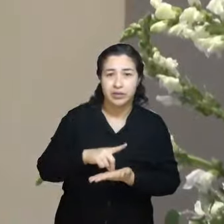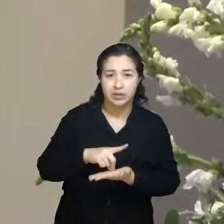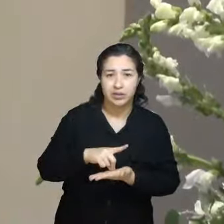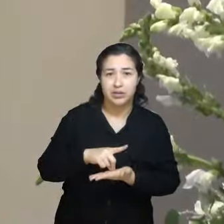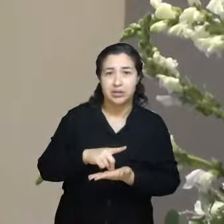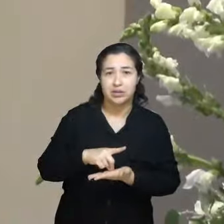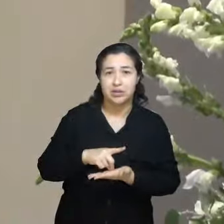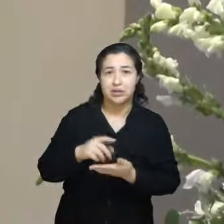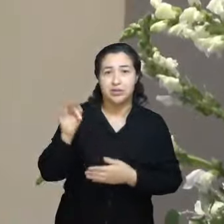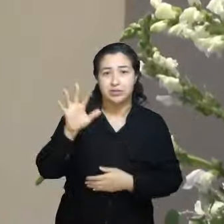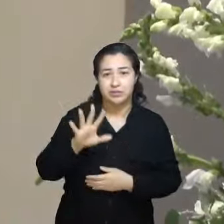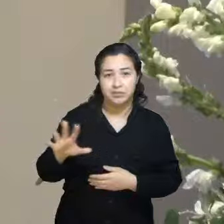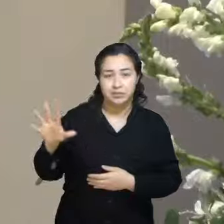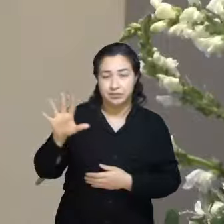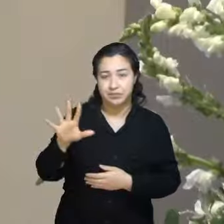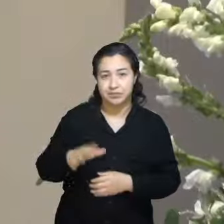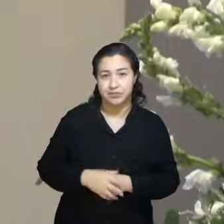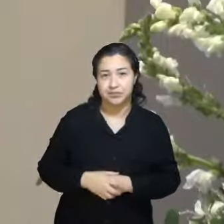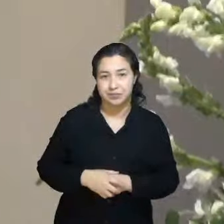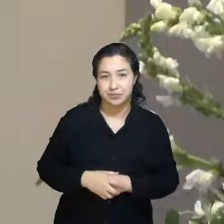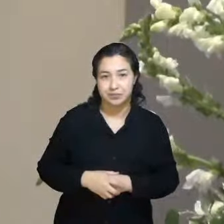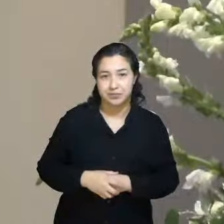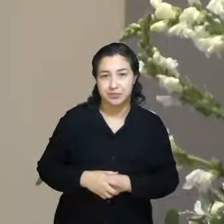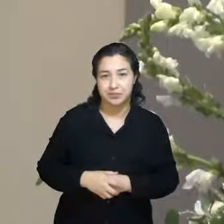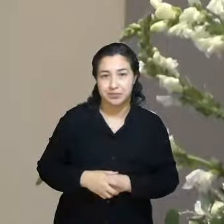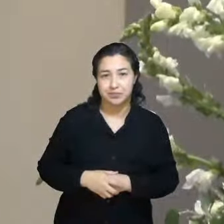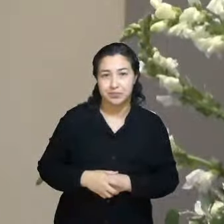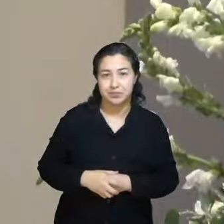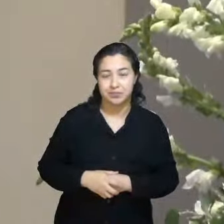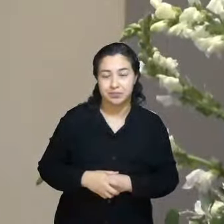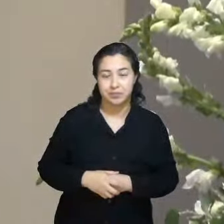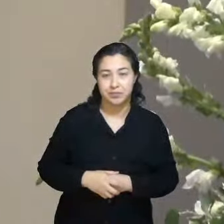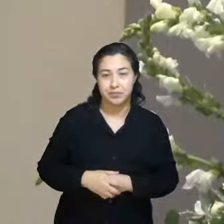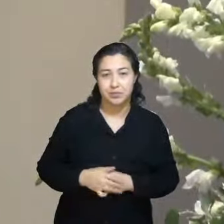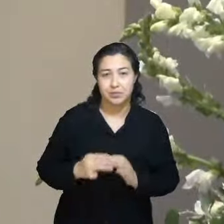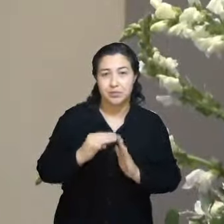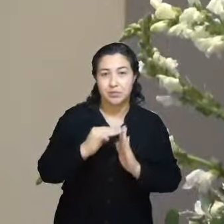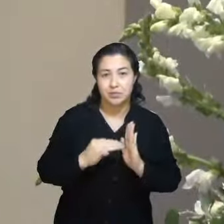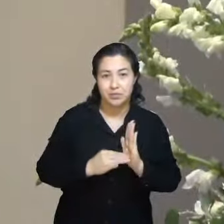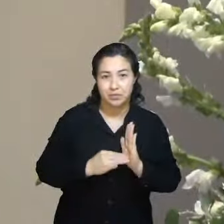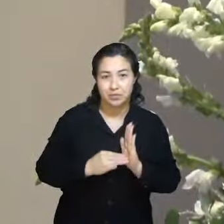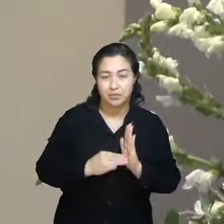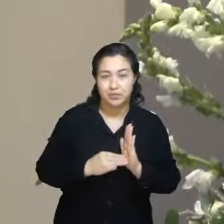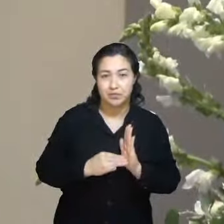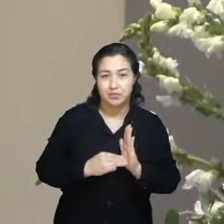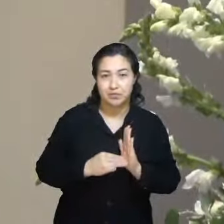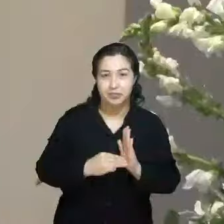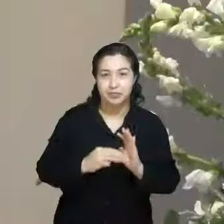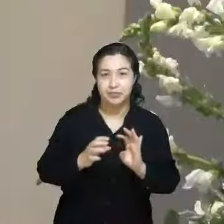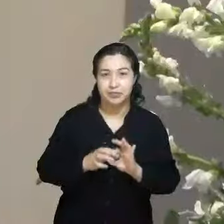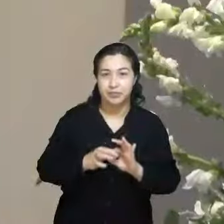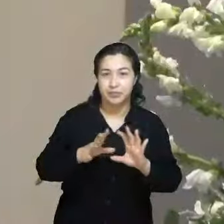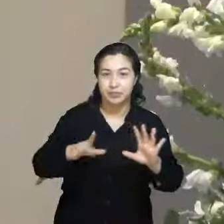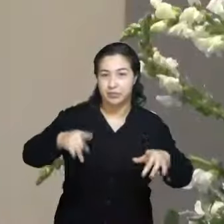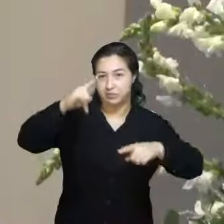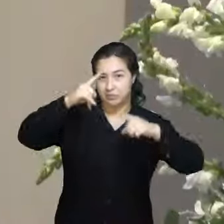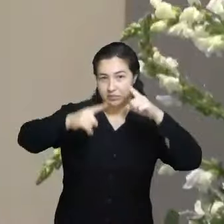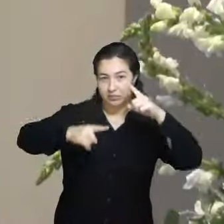Federação porquanto traduz a medida da Autonomia que se confere a estados e municípios visto que a